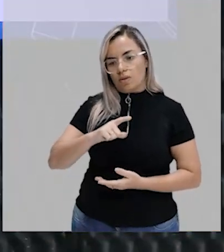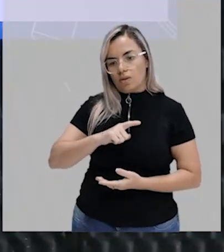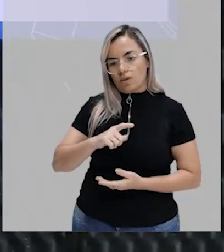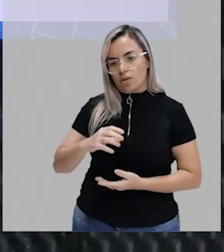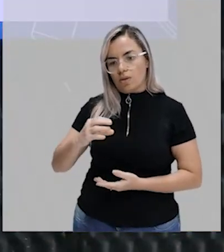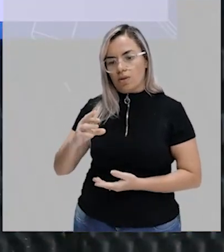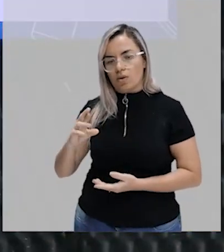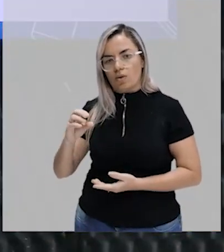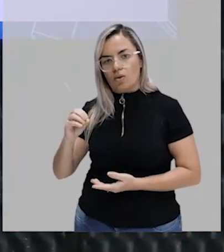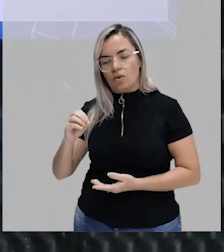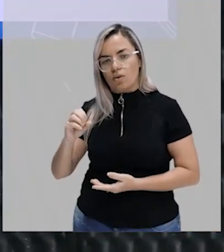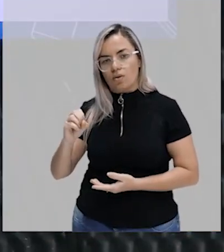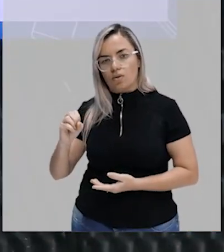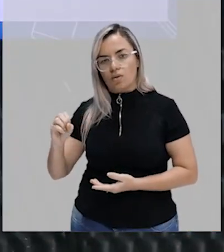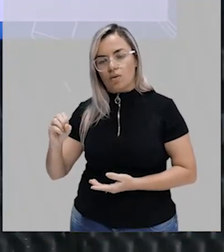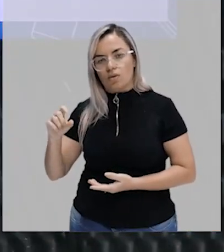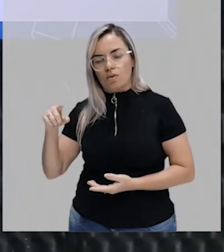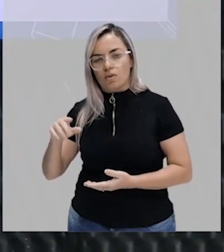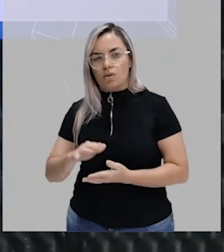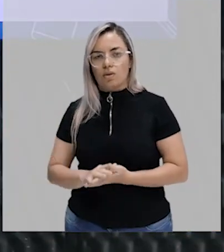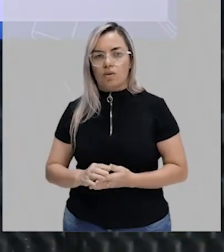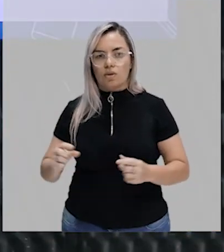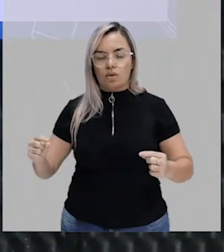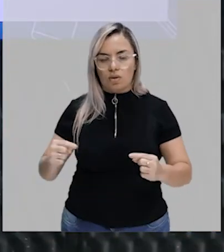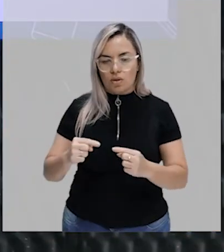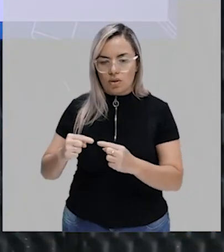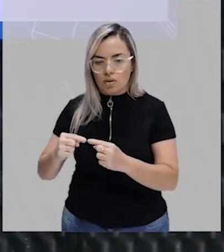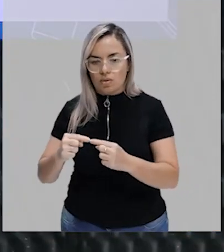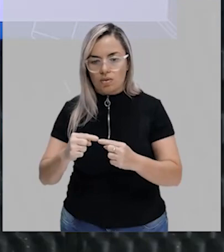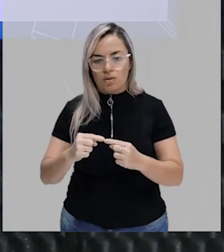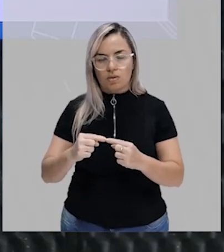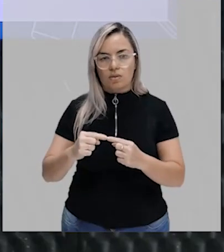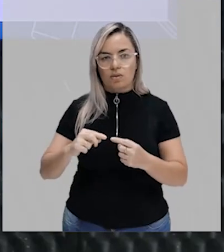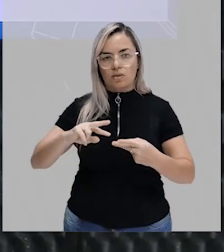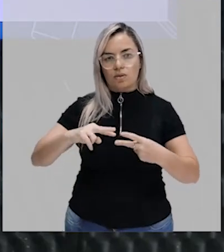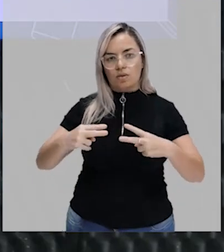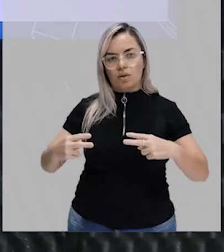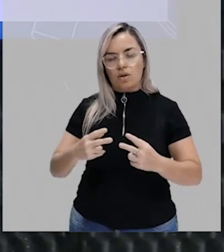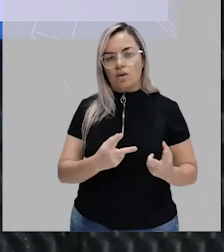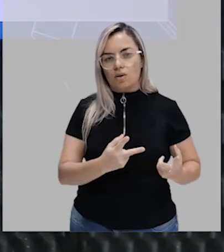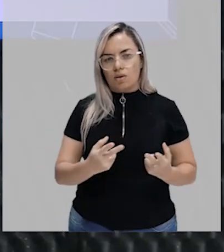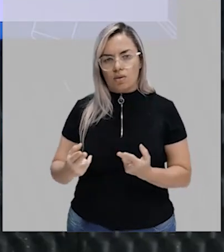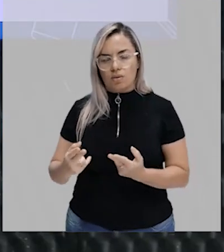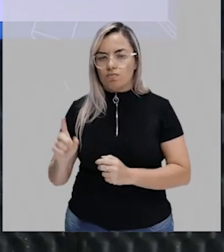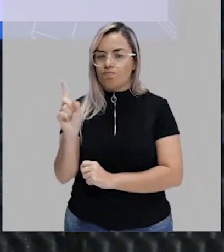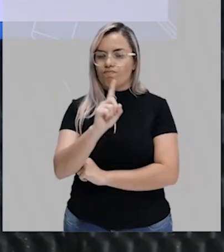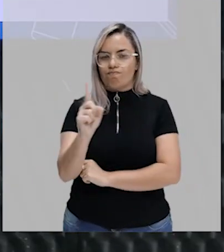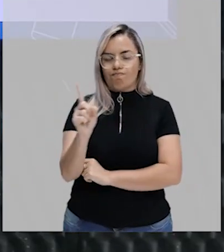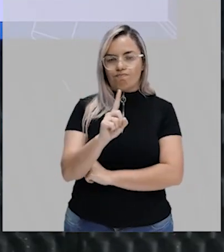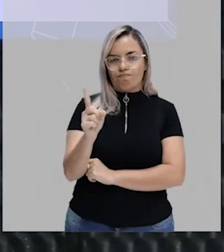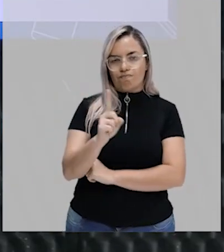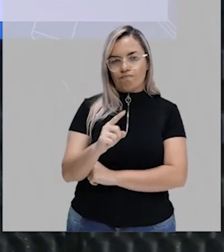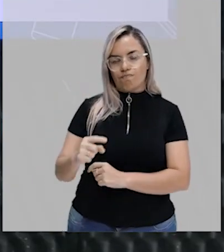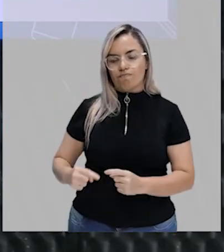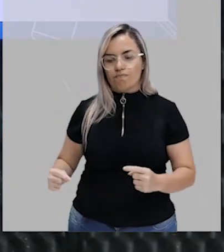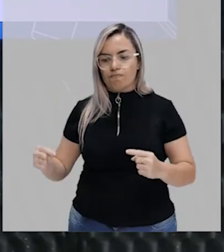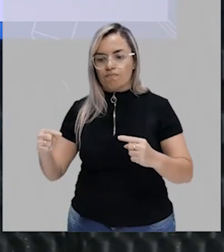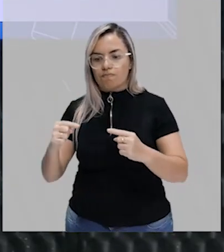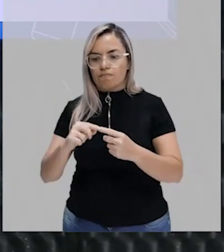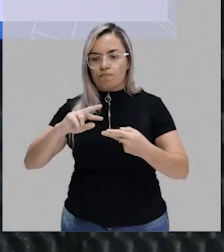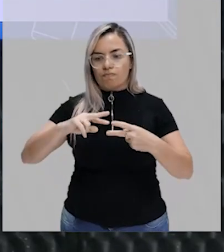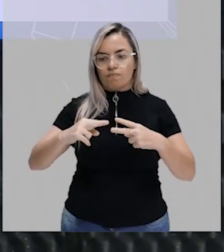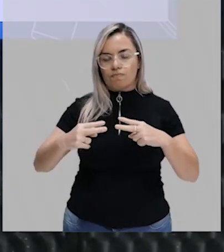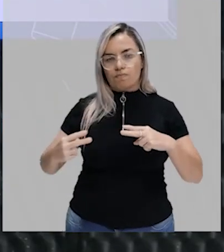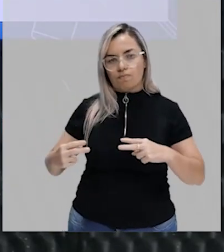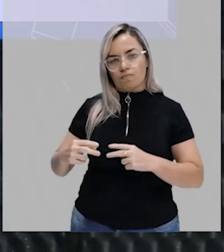é a recombinação gênica. Não é a mesma coisa? Não. Na recombinação gênica,